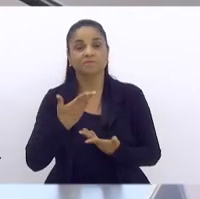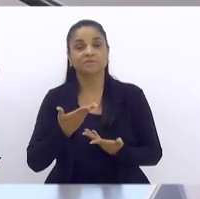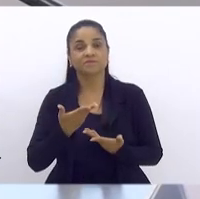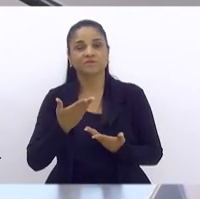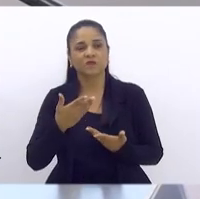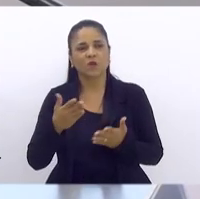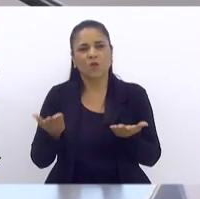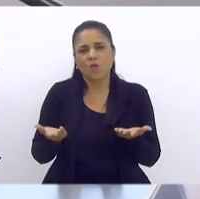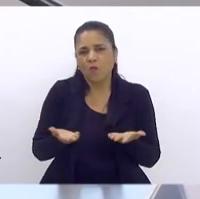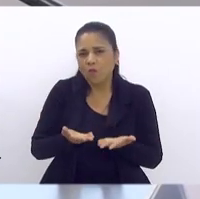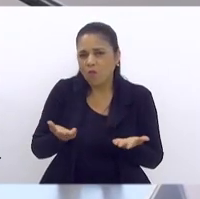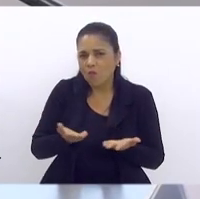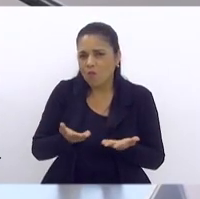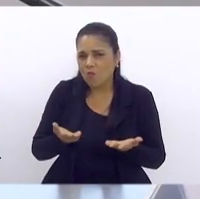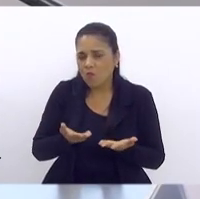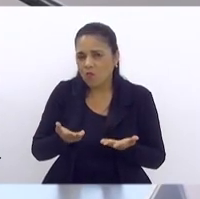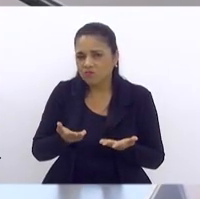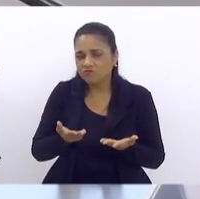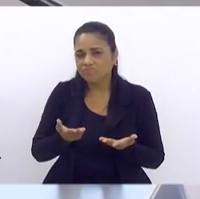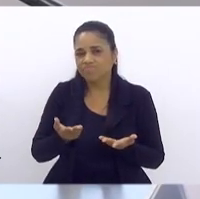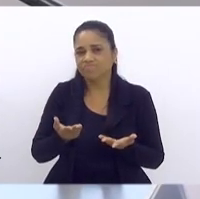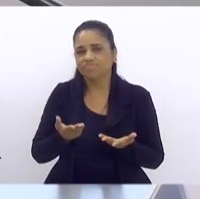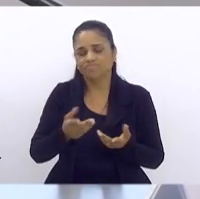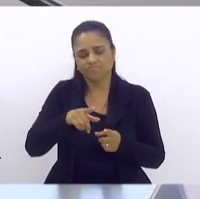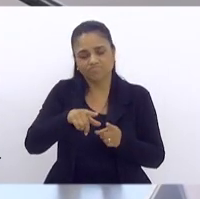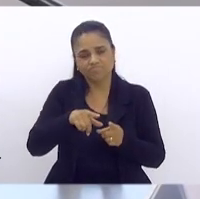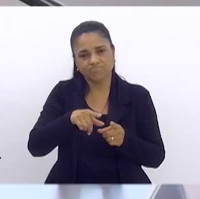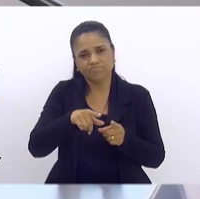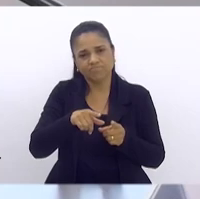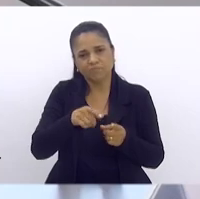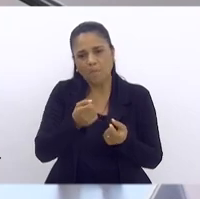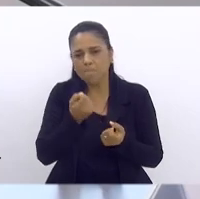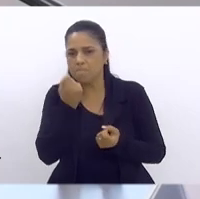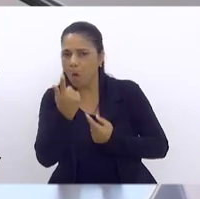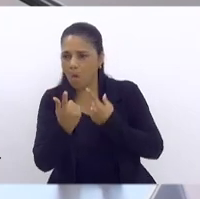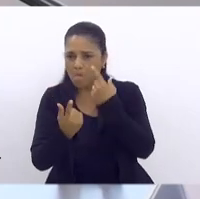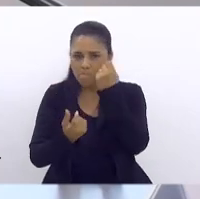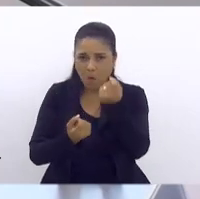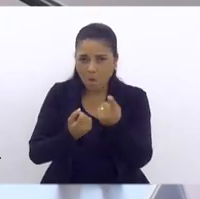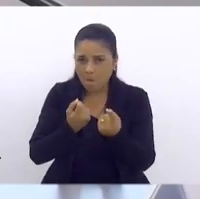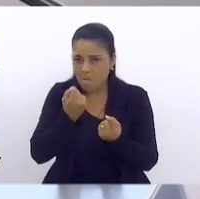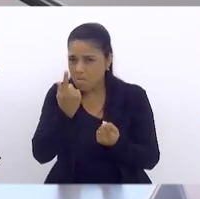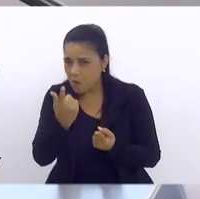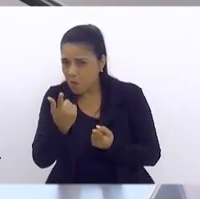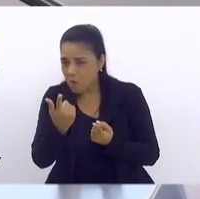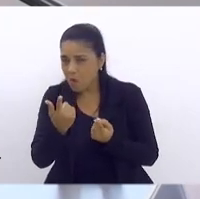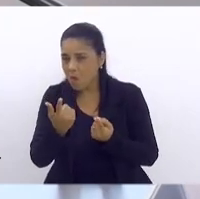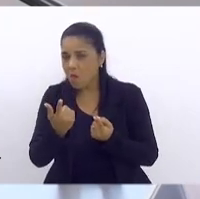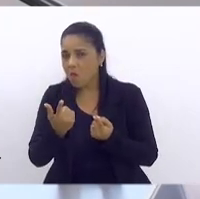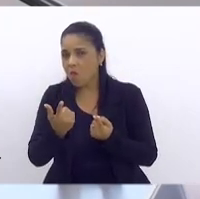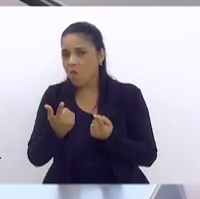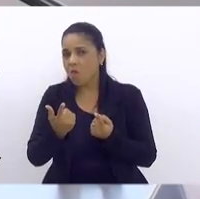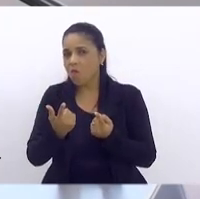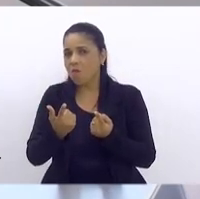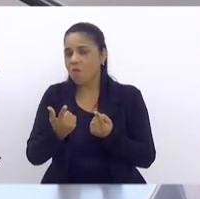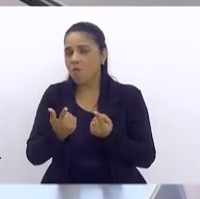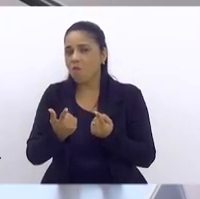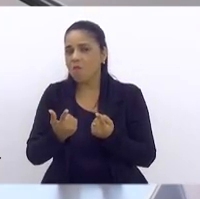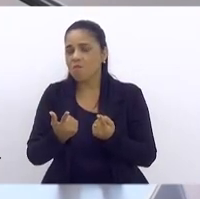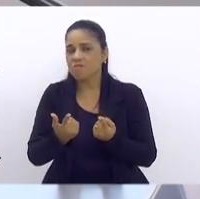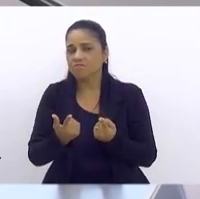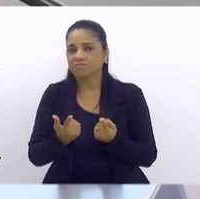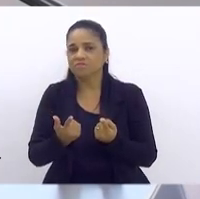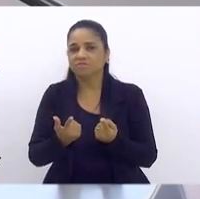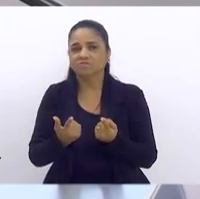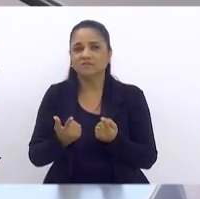com raríssimas exceções, e tem principalmente no parlamento, mas com raríssimas exceções, não tem